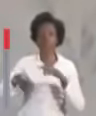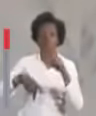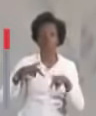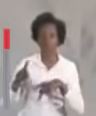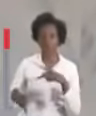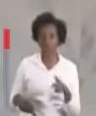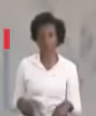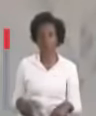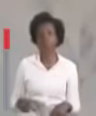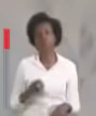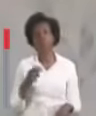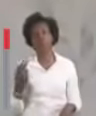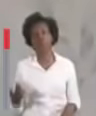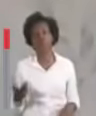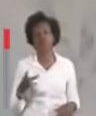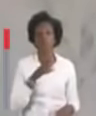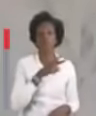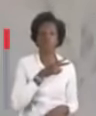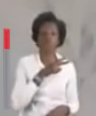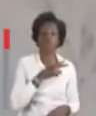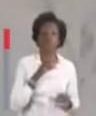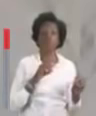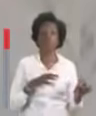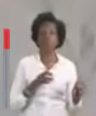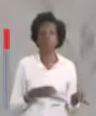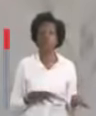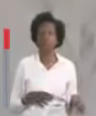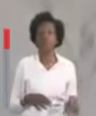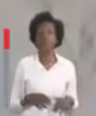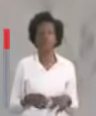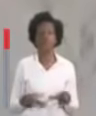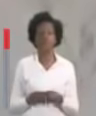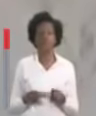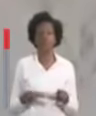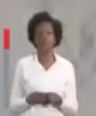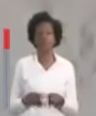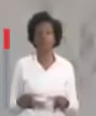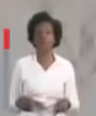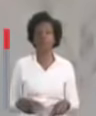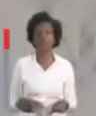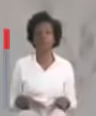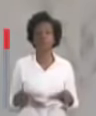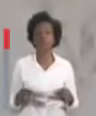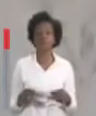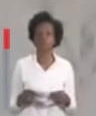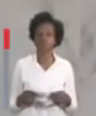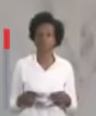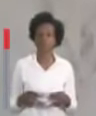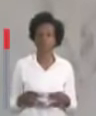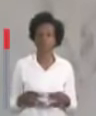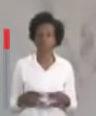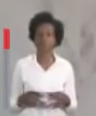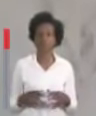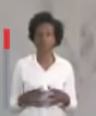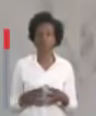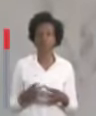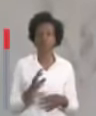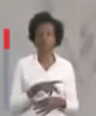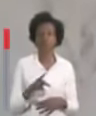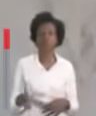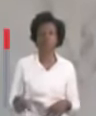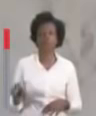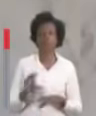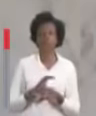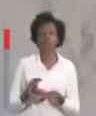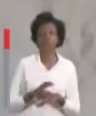públicas ou na rede privada de ensino e também aqueles que fizeram os cursos